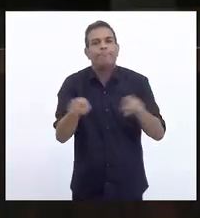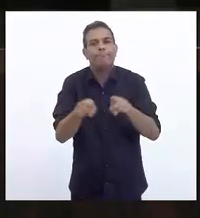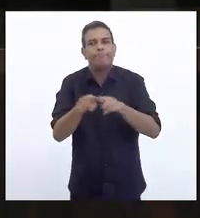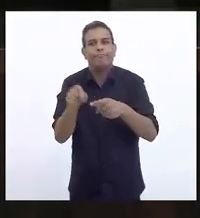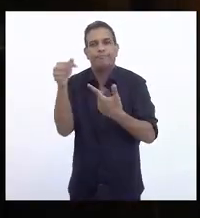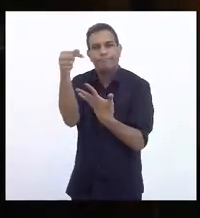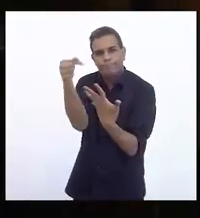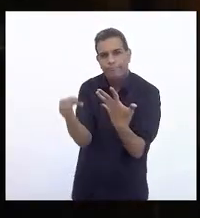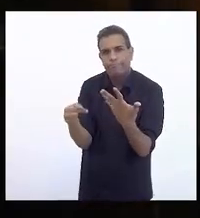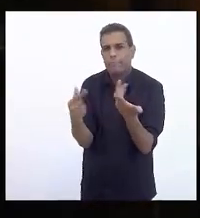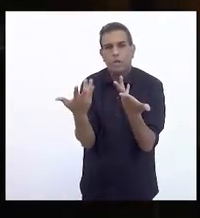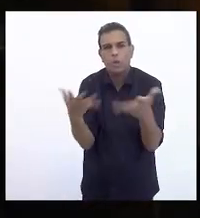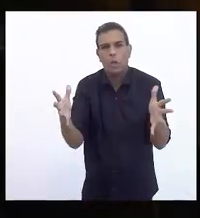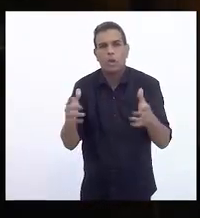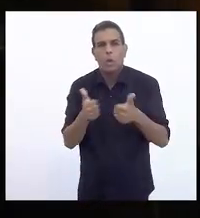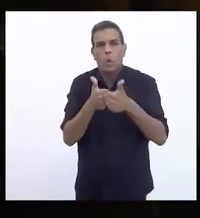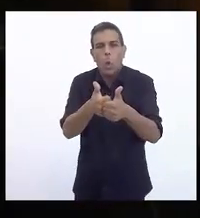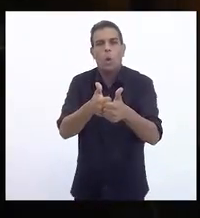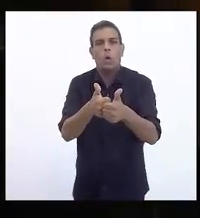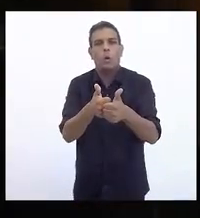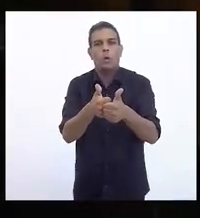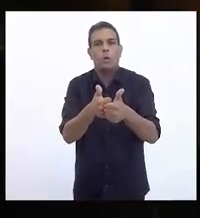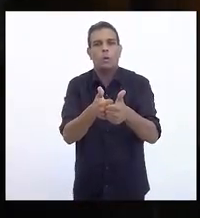Infelizmente, não se fizeram acompanhar